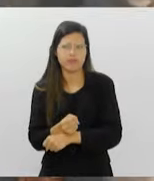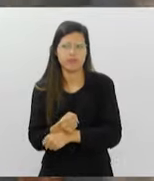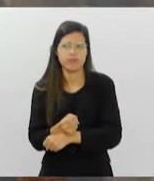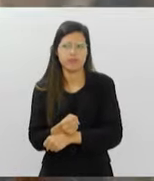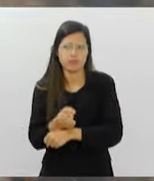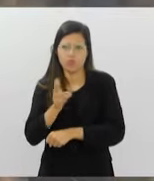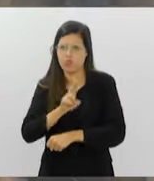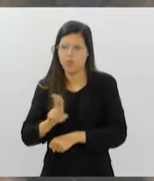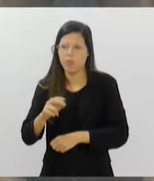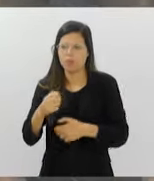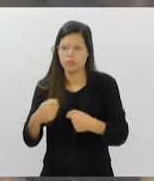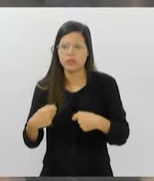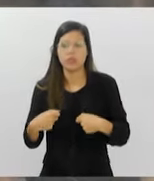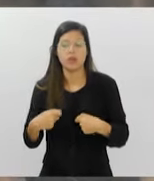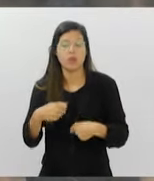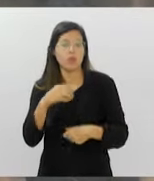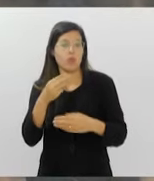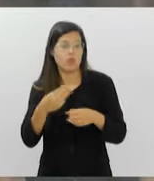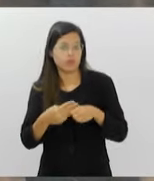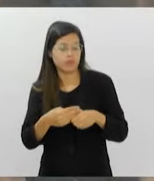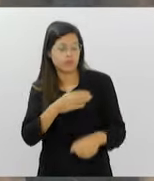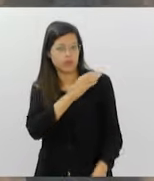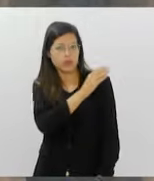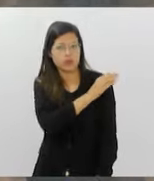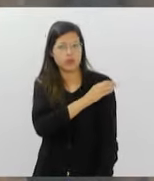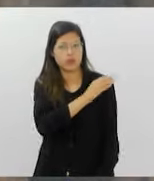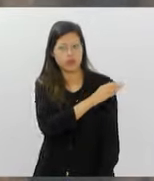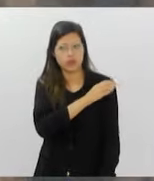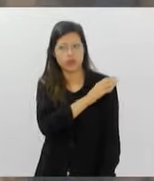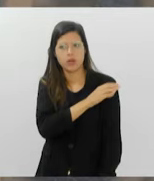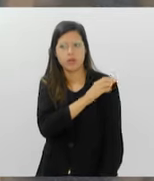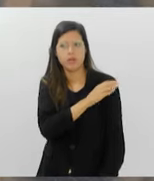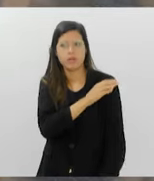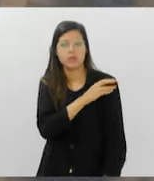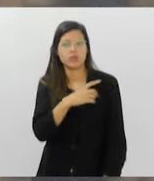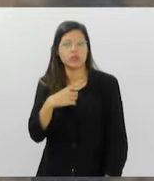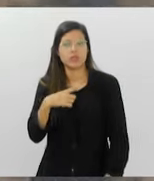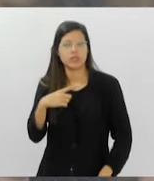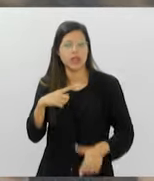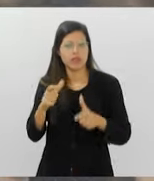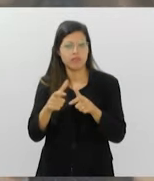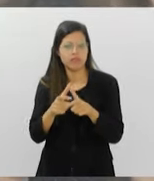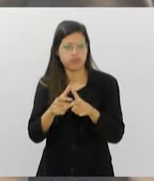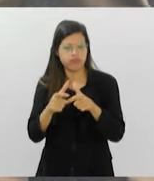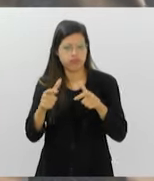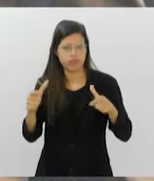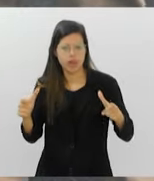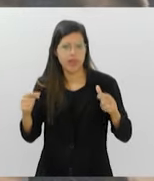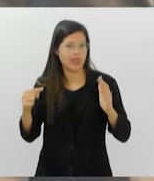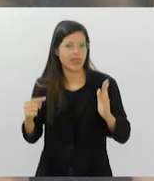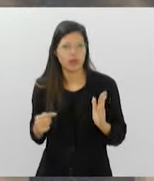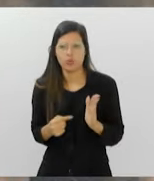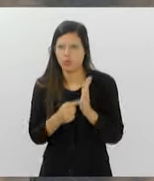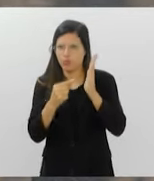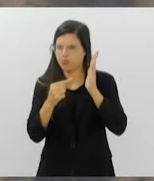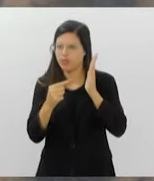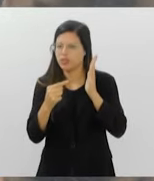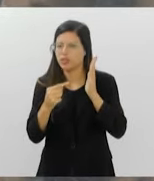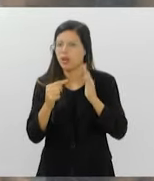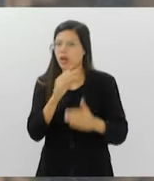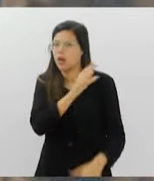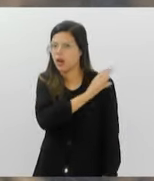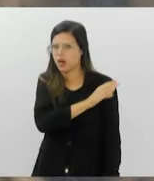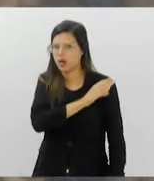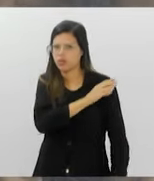do município de Campos, por exemplo, como um dos municípios com maiores índices de denúncia. Campos também foi uma